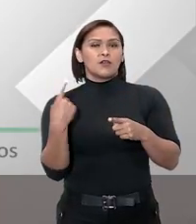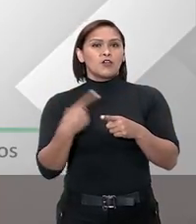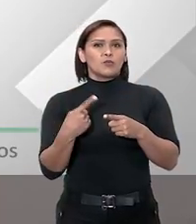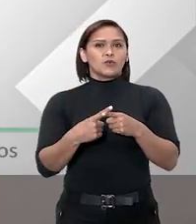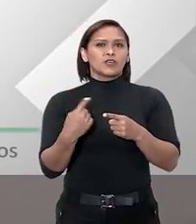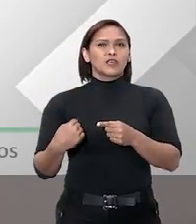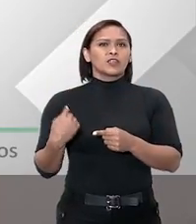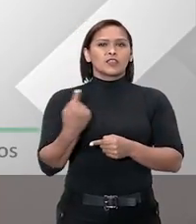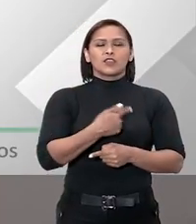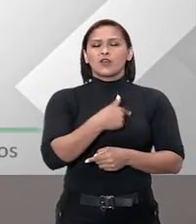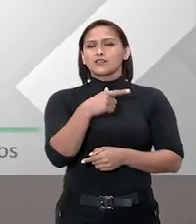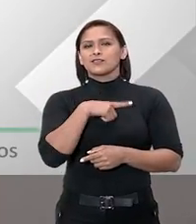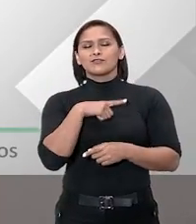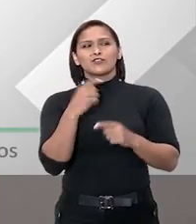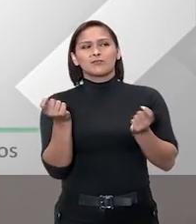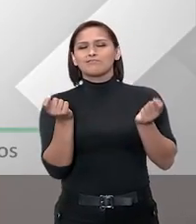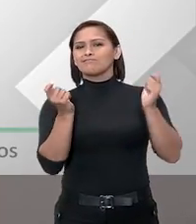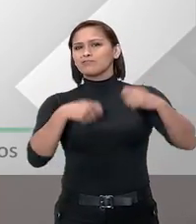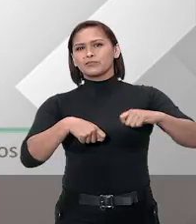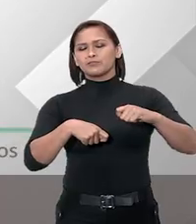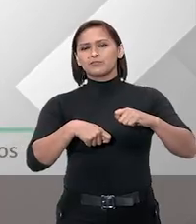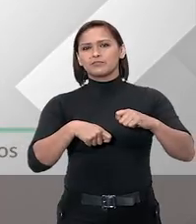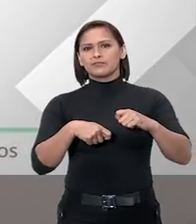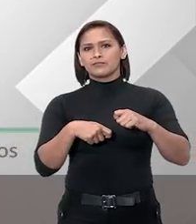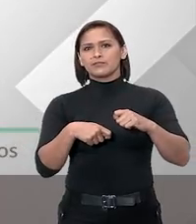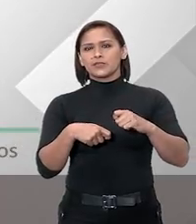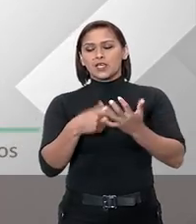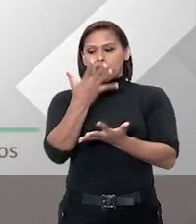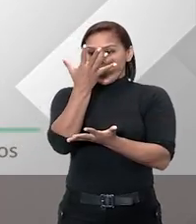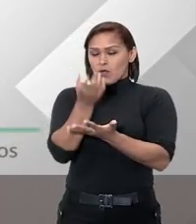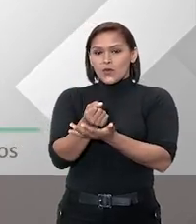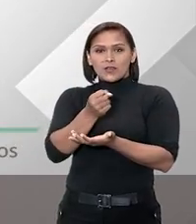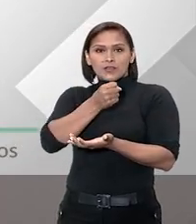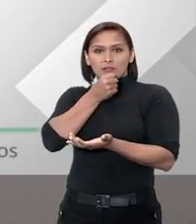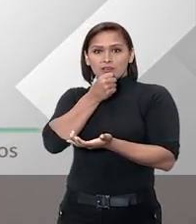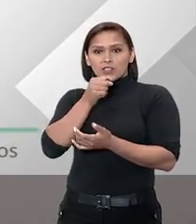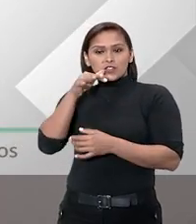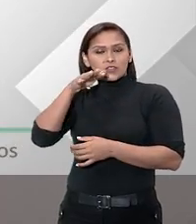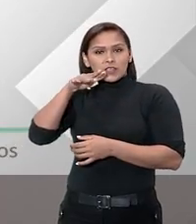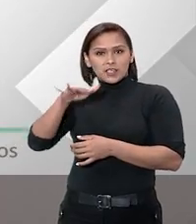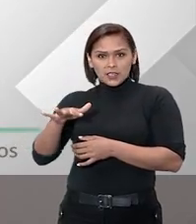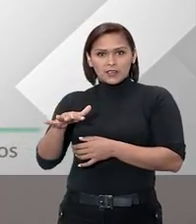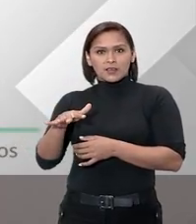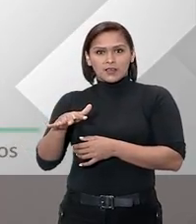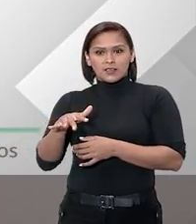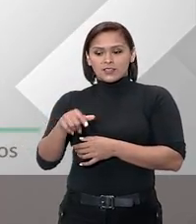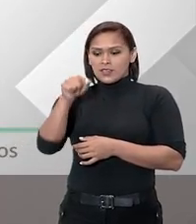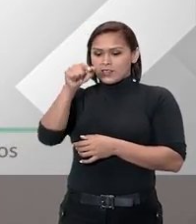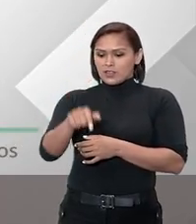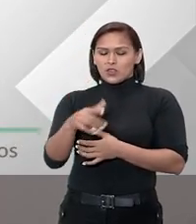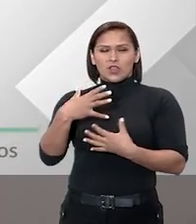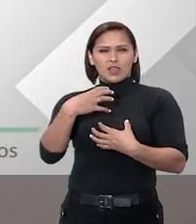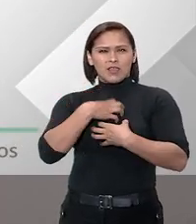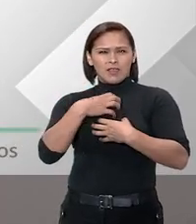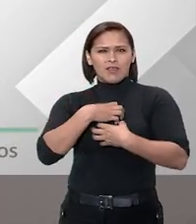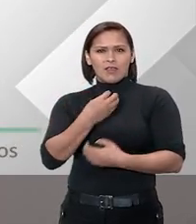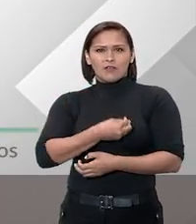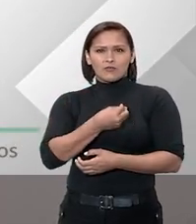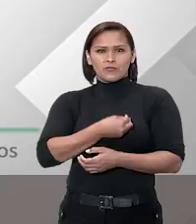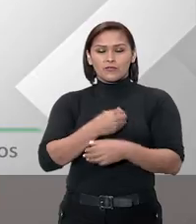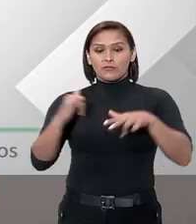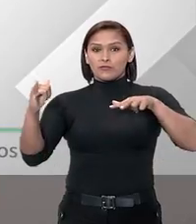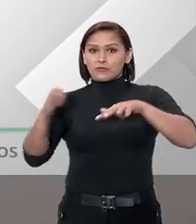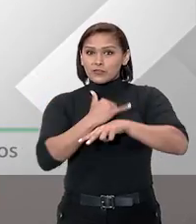porque nós não tínhamos condições de colher um depoimento de uma criança naquela circunstância, ainda mais